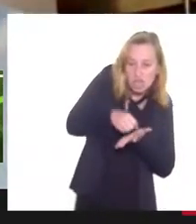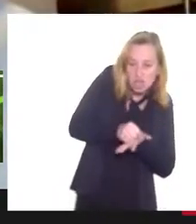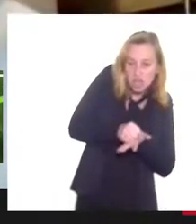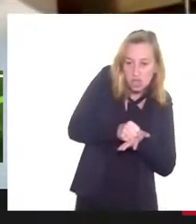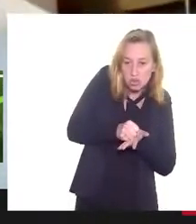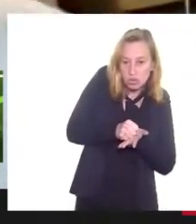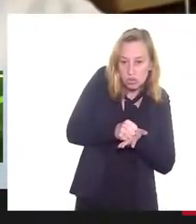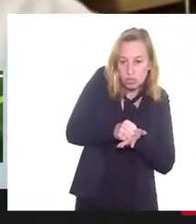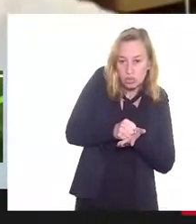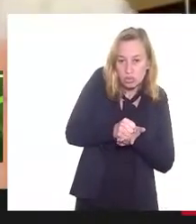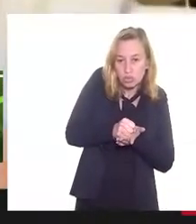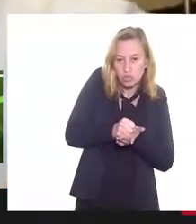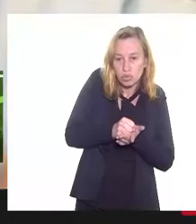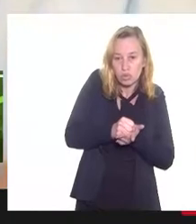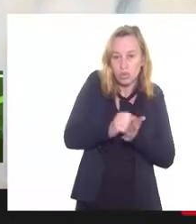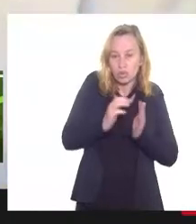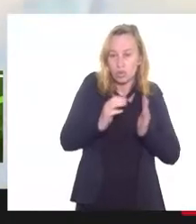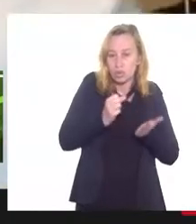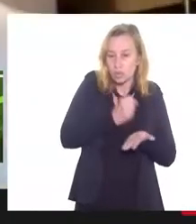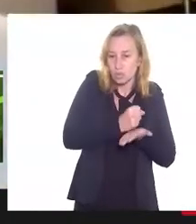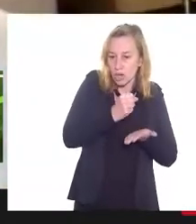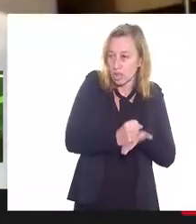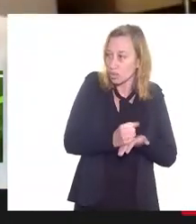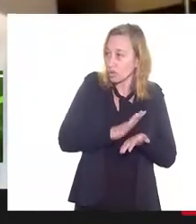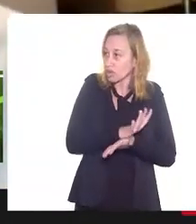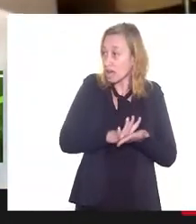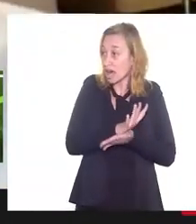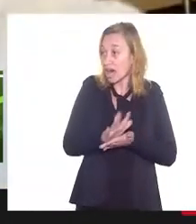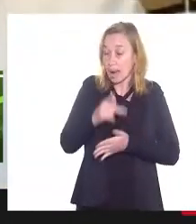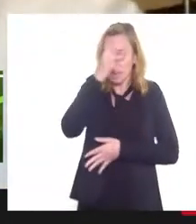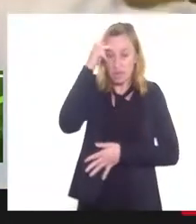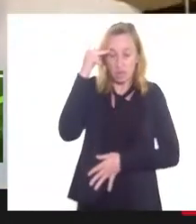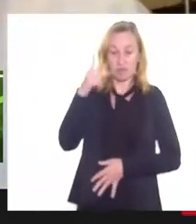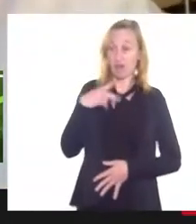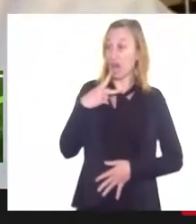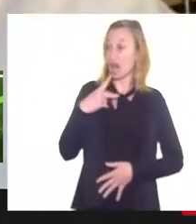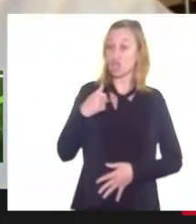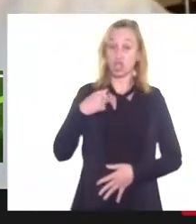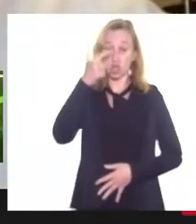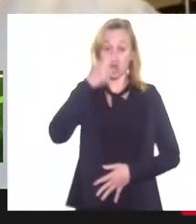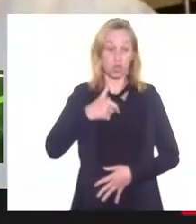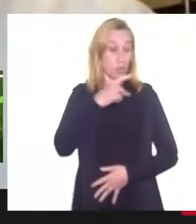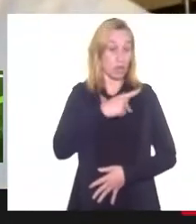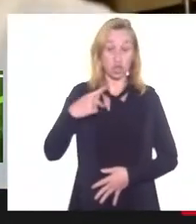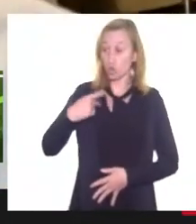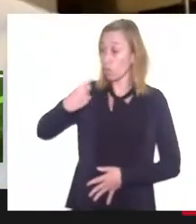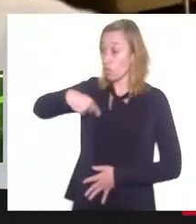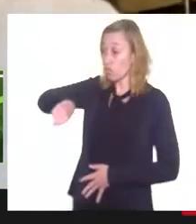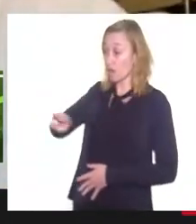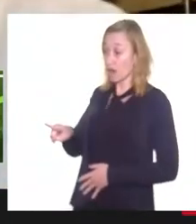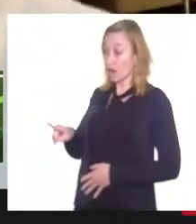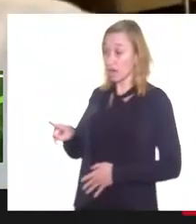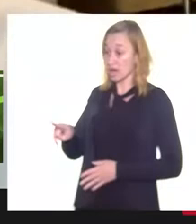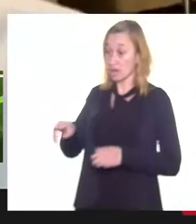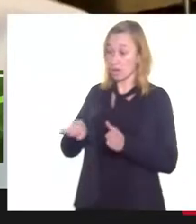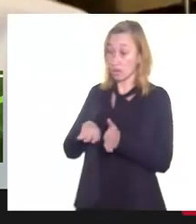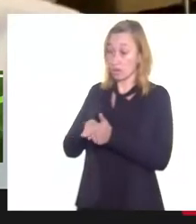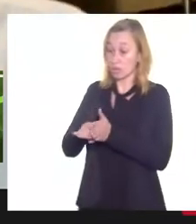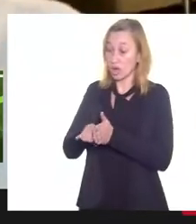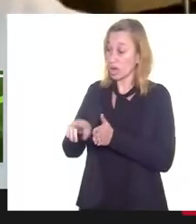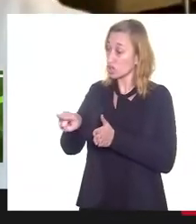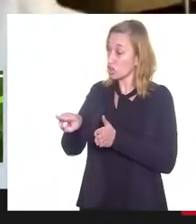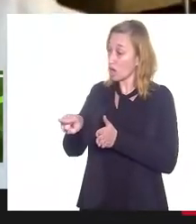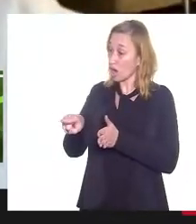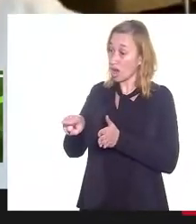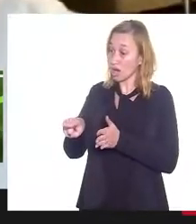pessoa jurídica. Então, o sujeito se auto-intitula pastor, vai para uma garagem de automóveis, ali faz